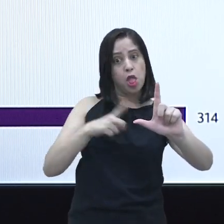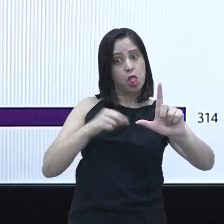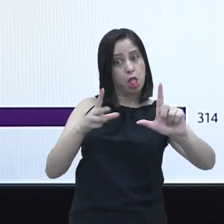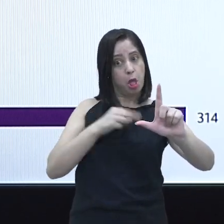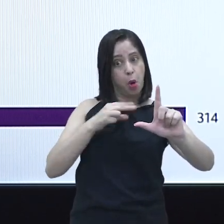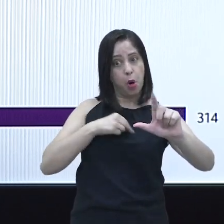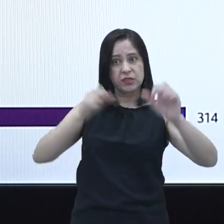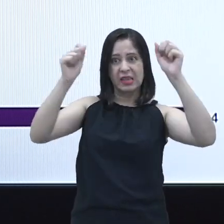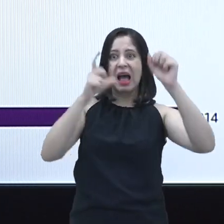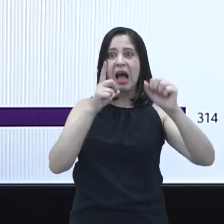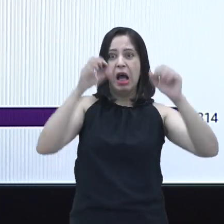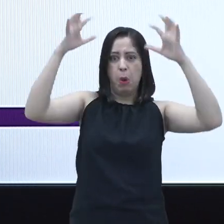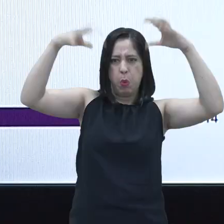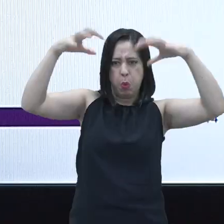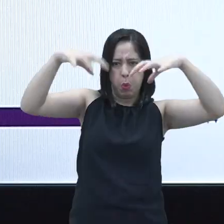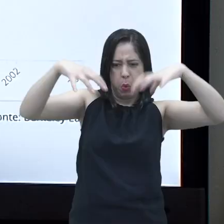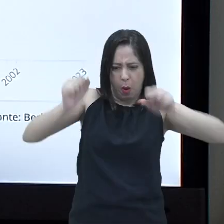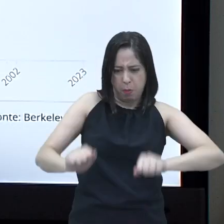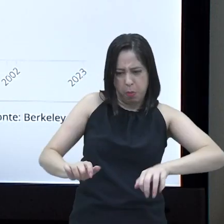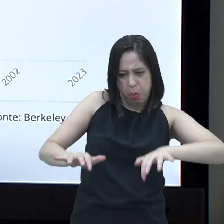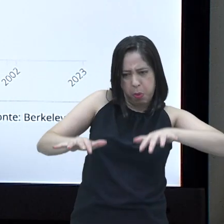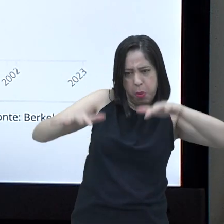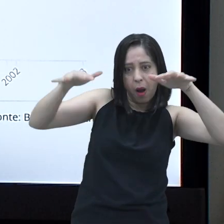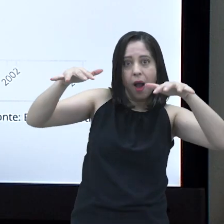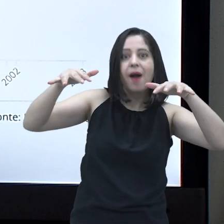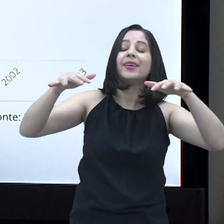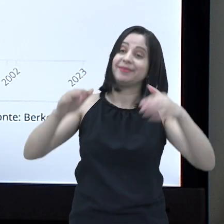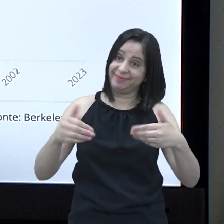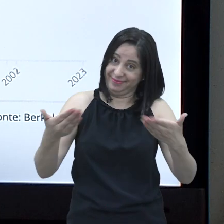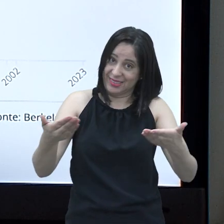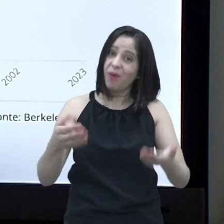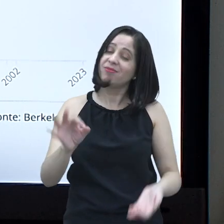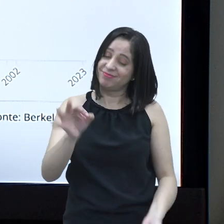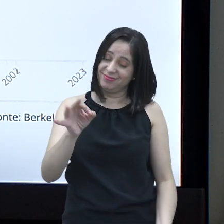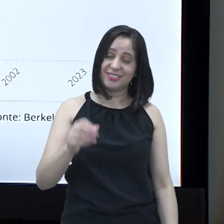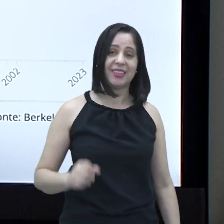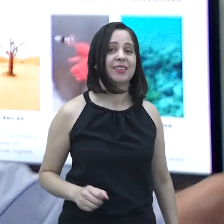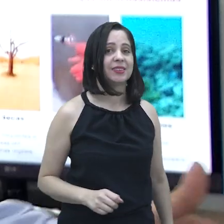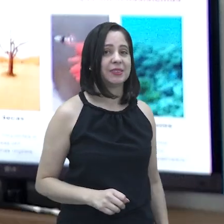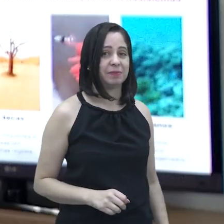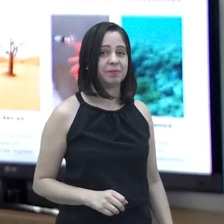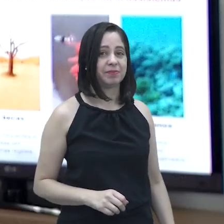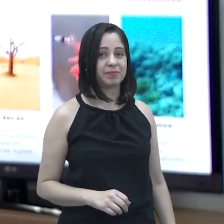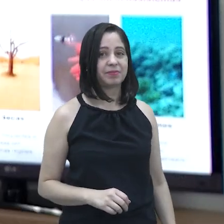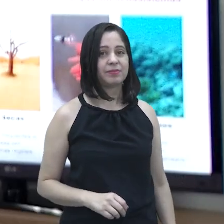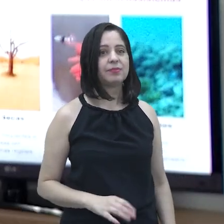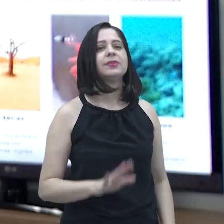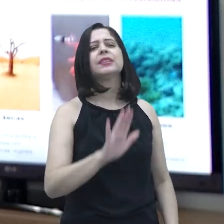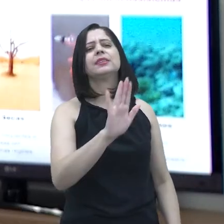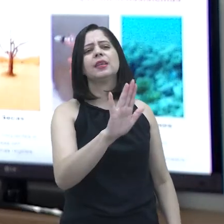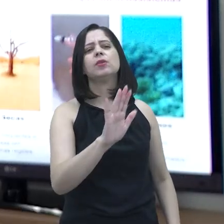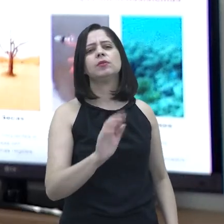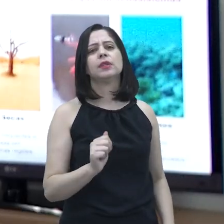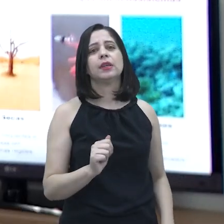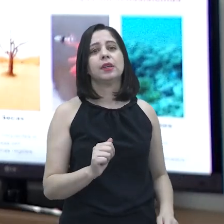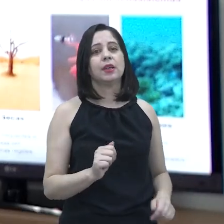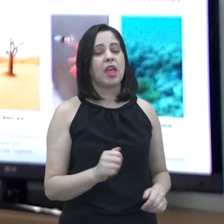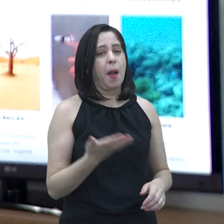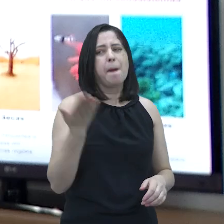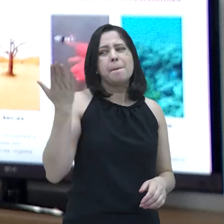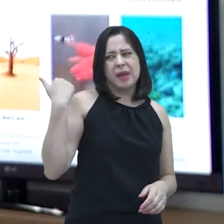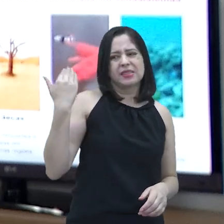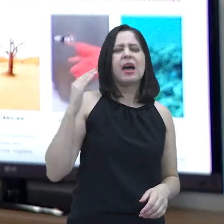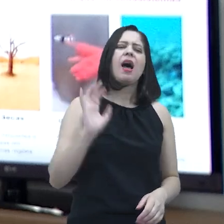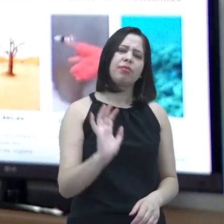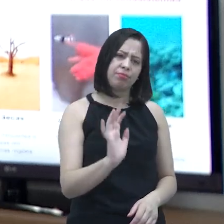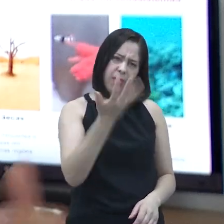jornal que choveu acima do esperado ou acima da média histórica? Então, a ideia é um pouco de ver se esses eventos que estão